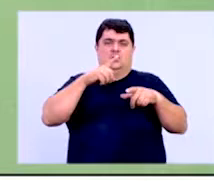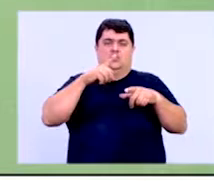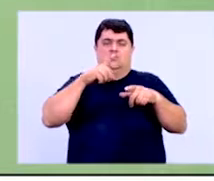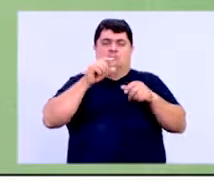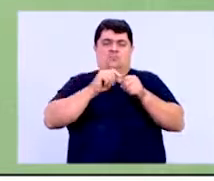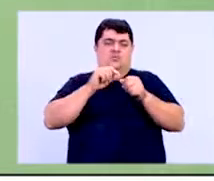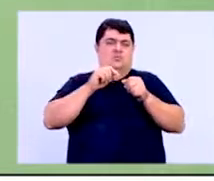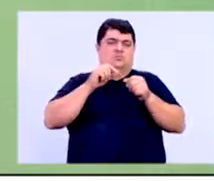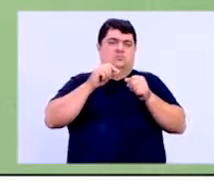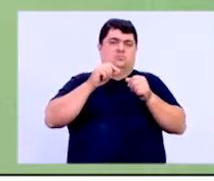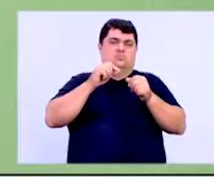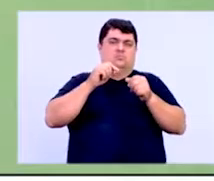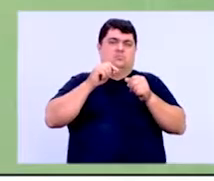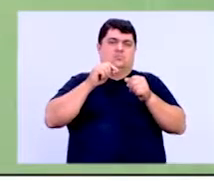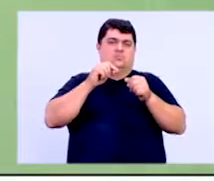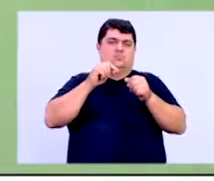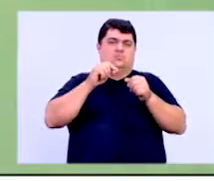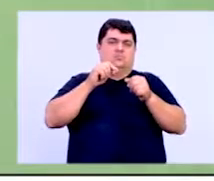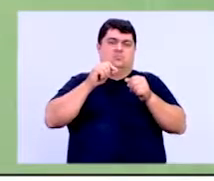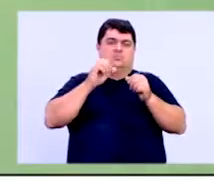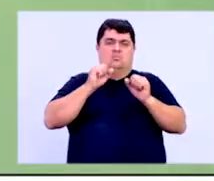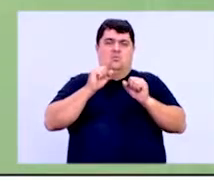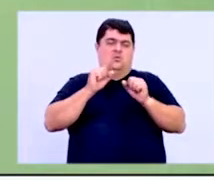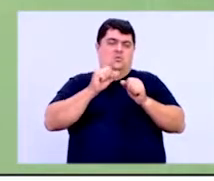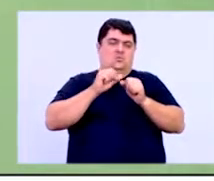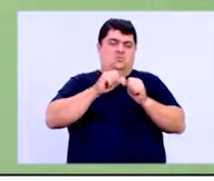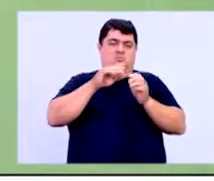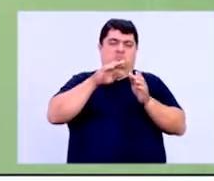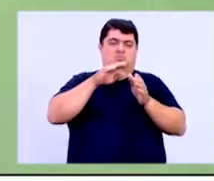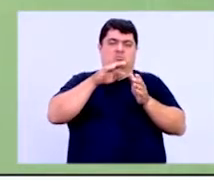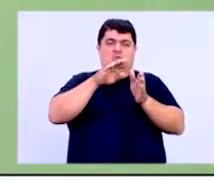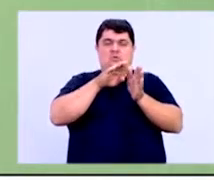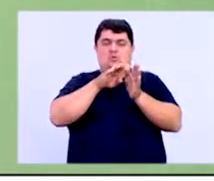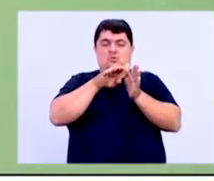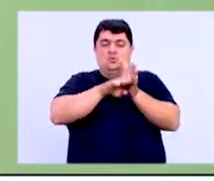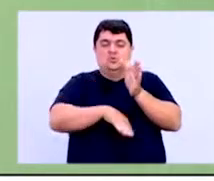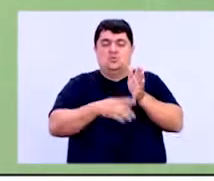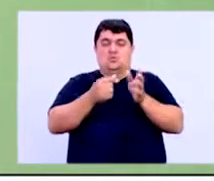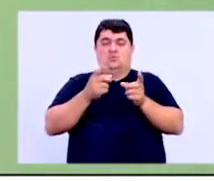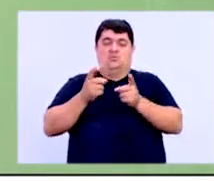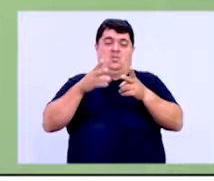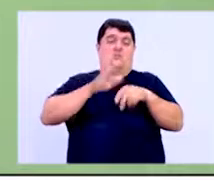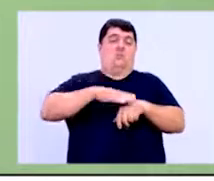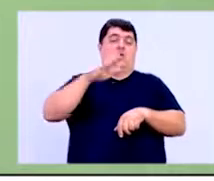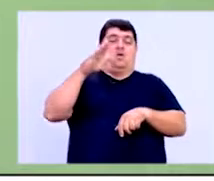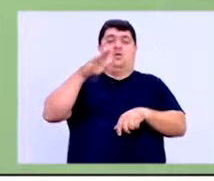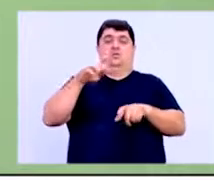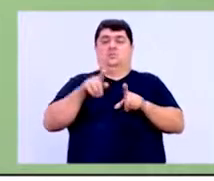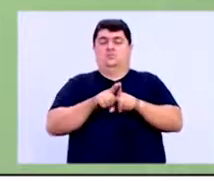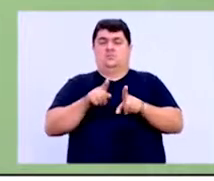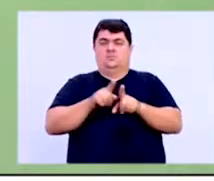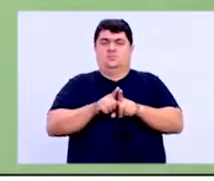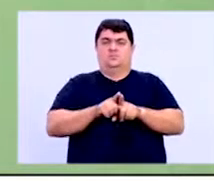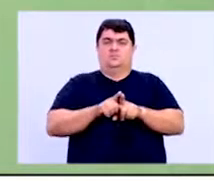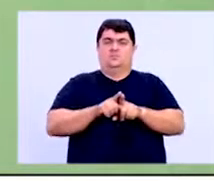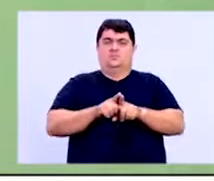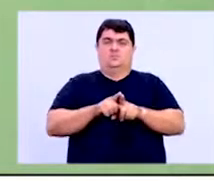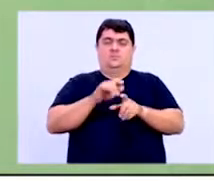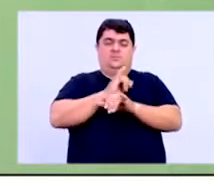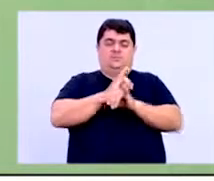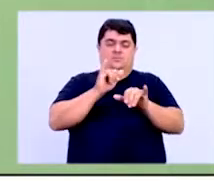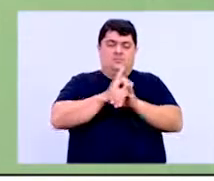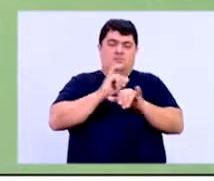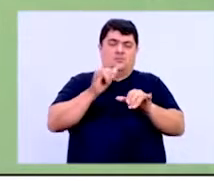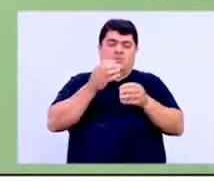fazer o quê? Eu posso reduzir, dar um desconto para tentar aumentar as vendas. E aqui você vai ter informações